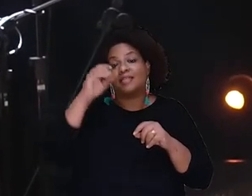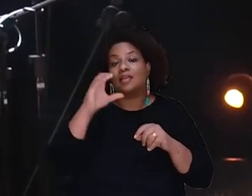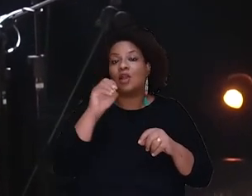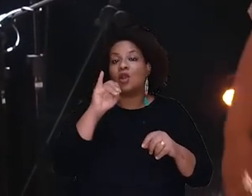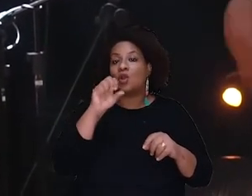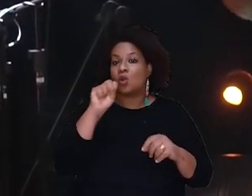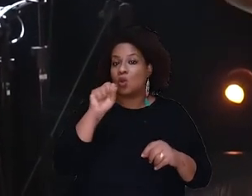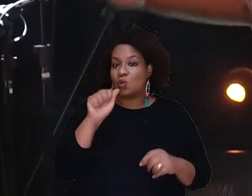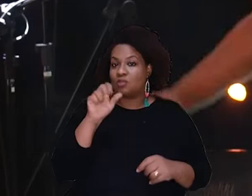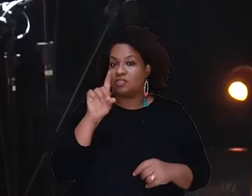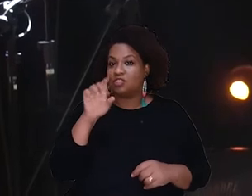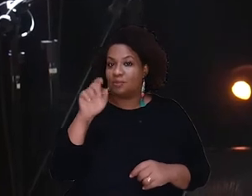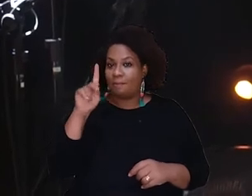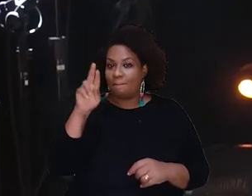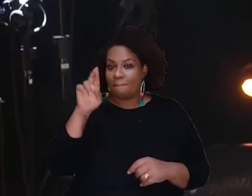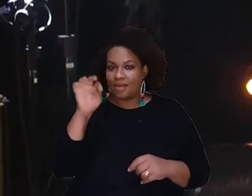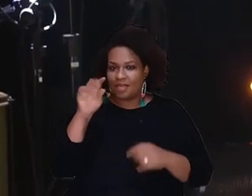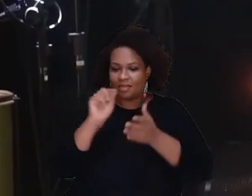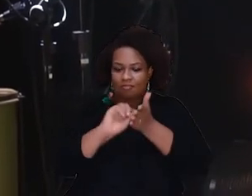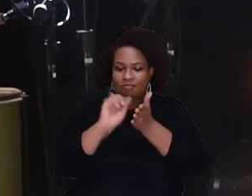essa programação linda